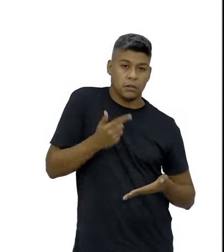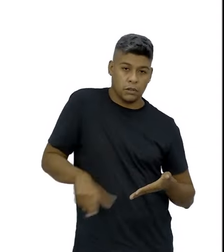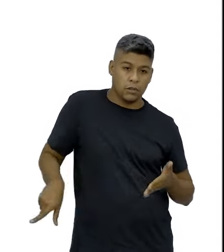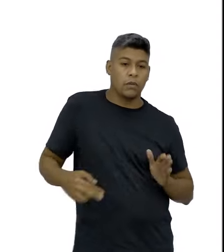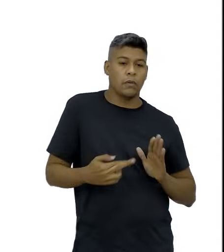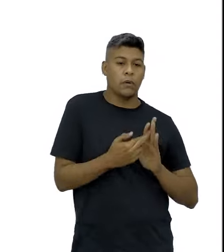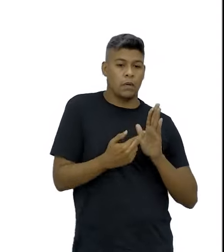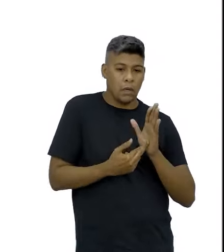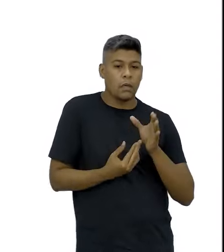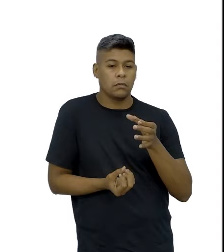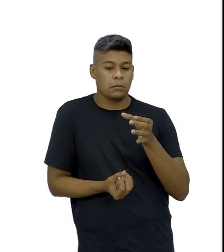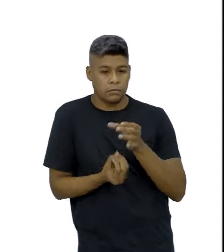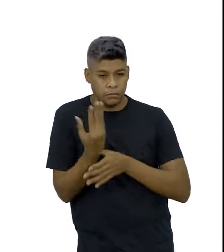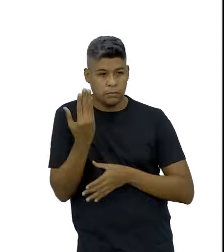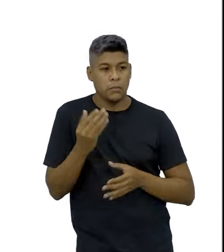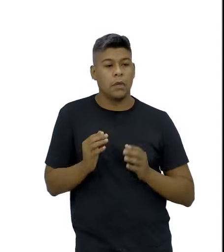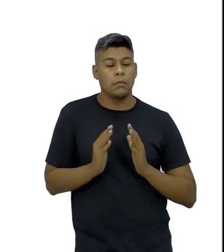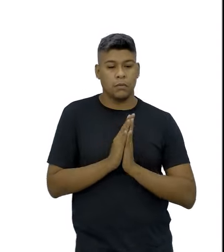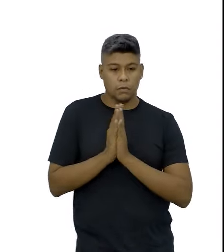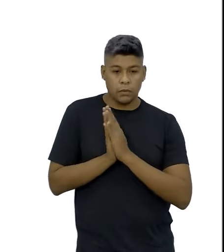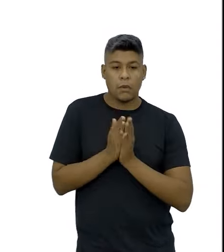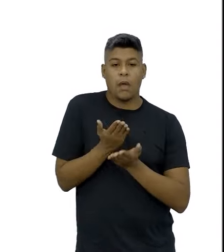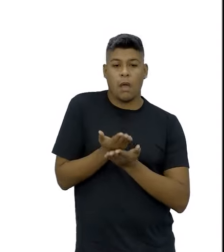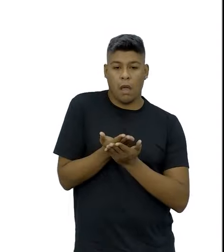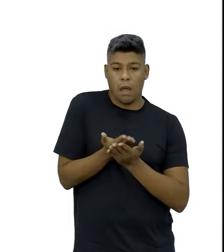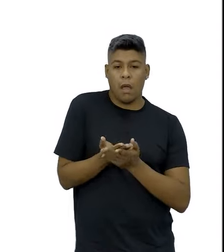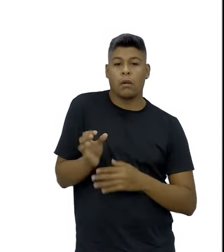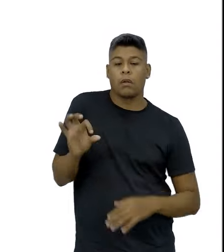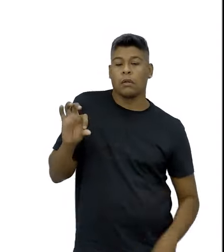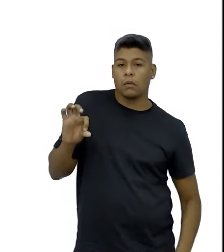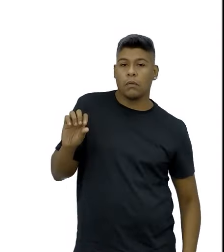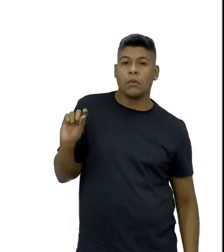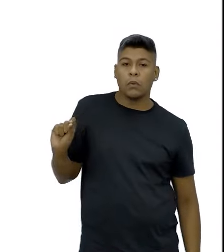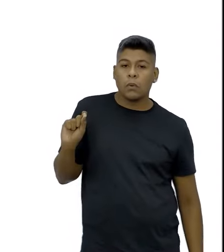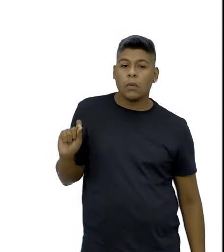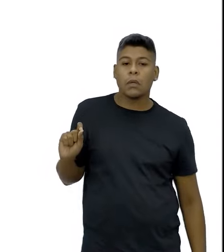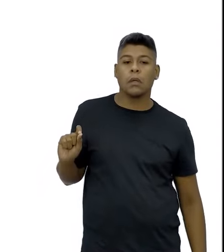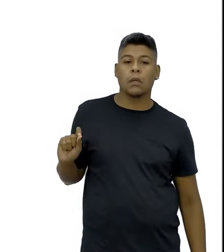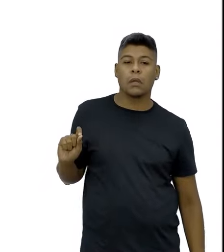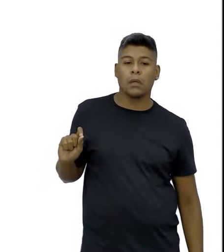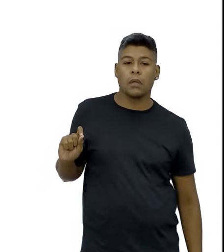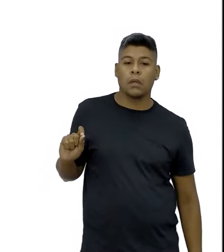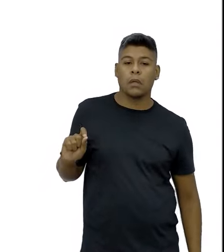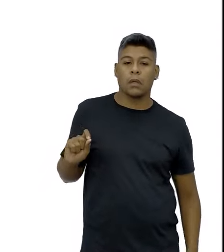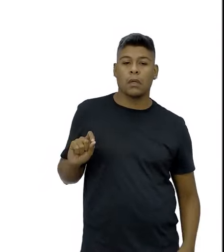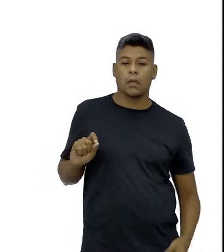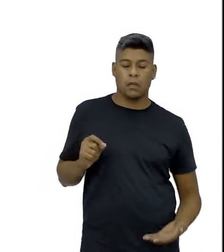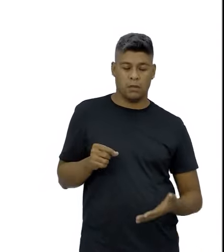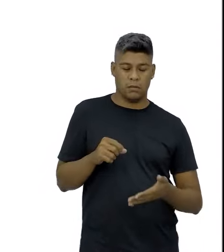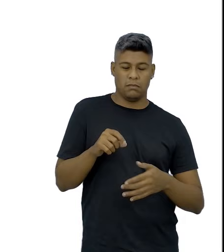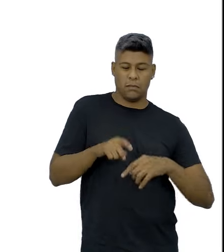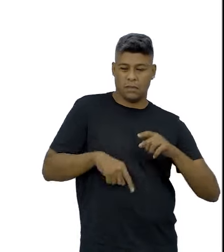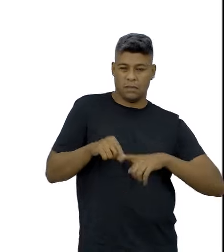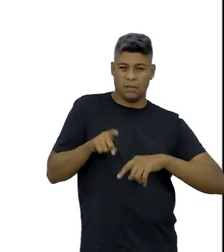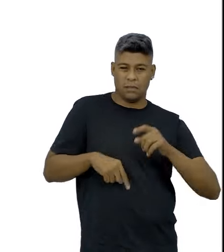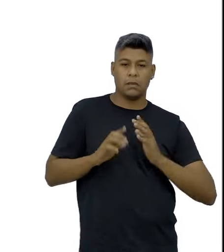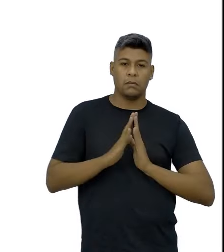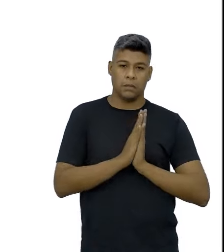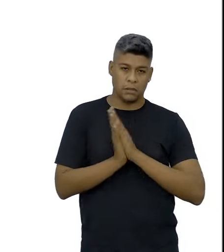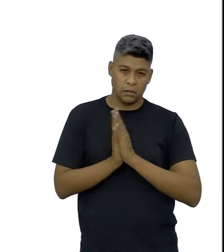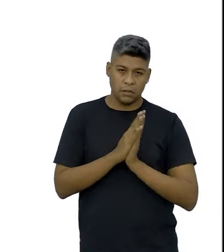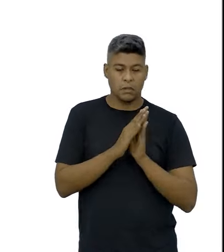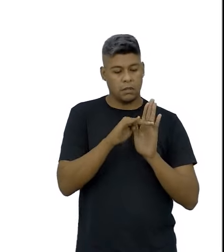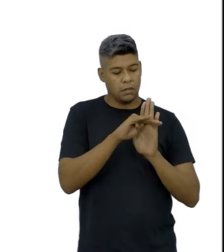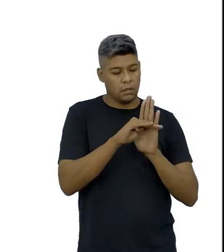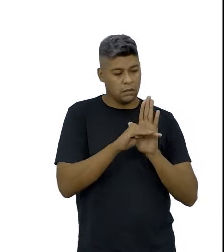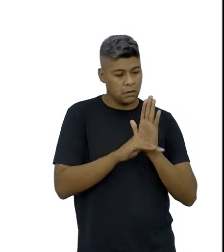para confeccionar a boneca. E na aula 9, produção de uma ficha de brincadeira. Eles elaborarão a lista